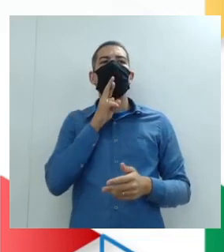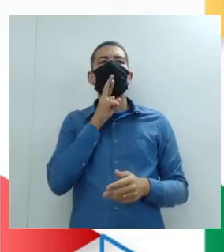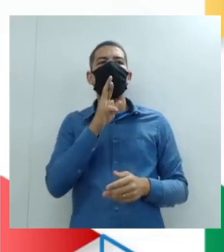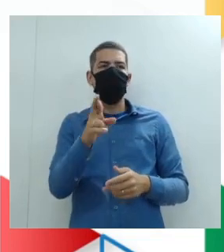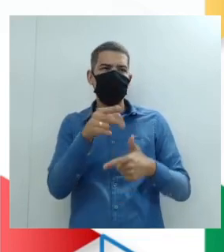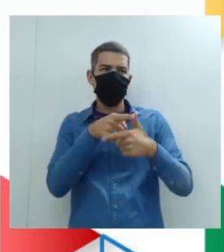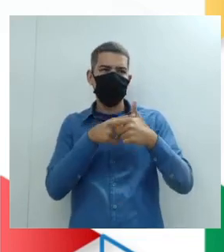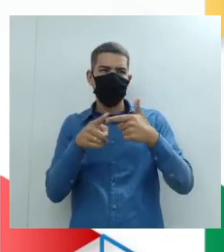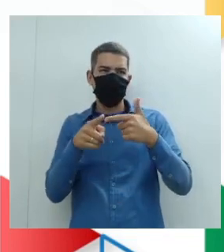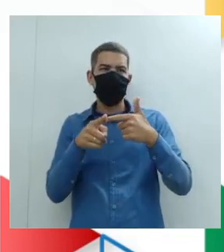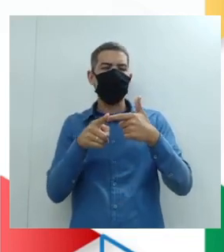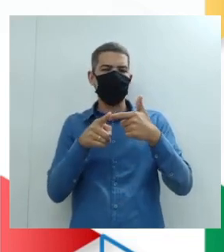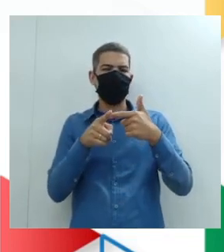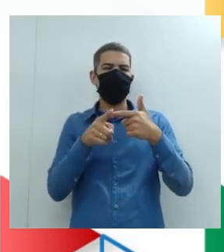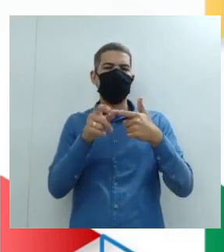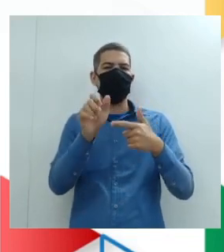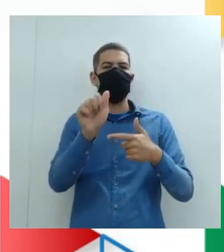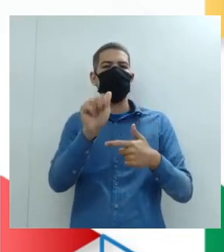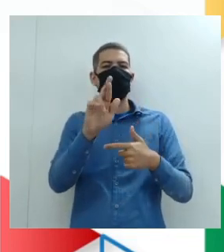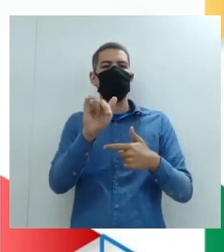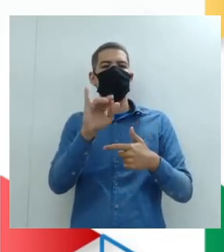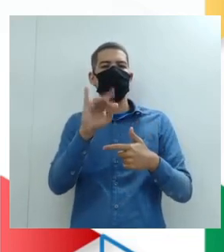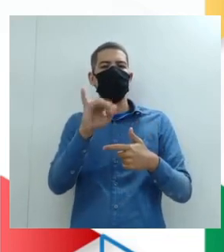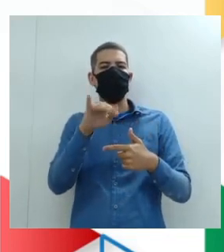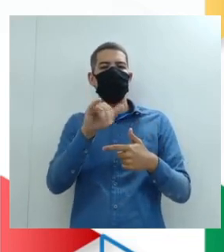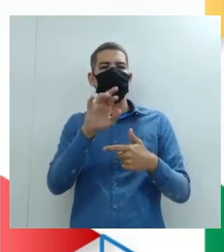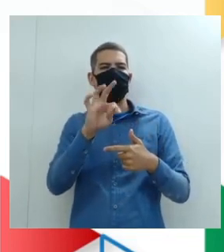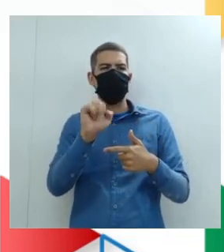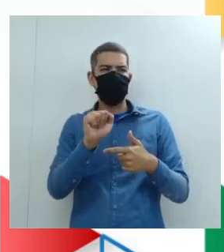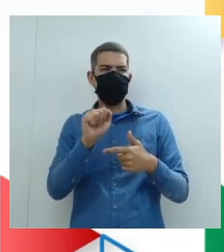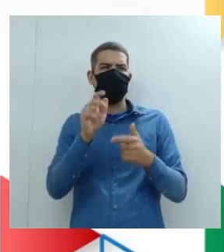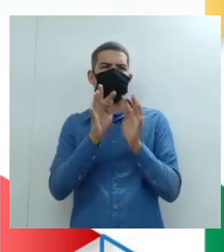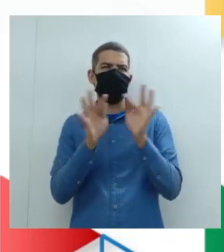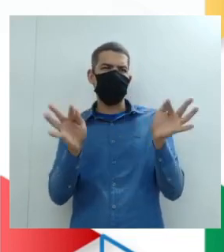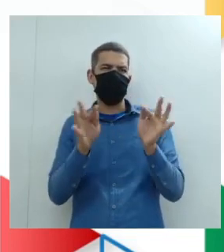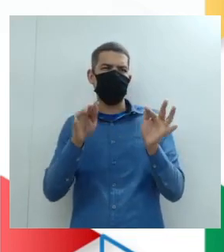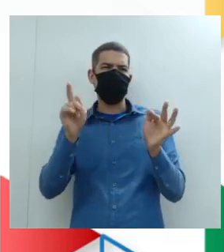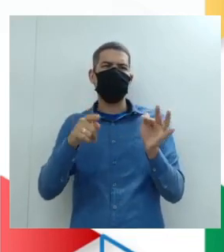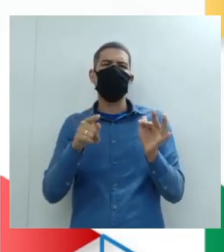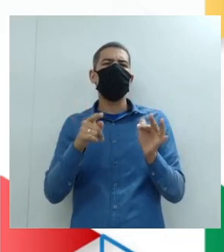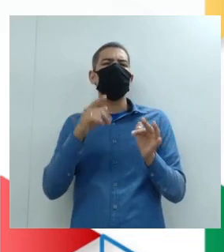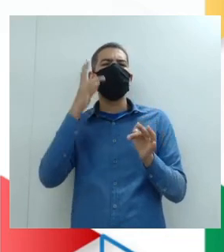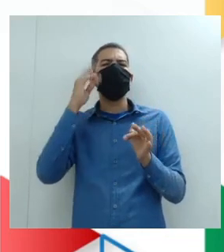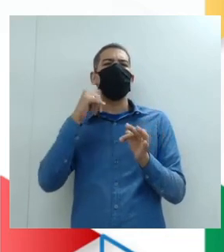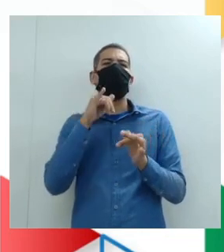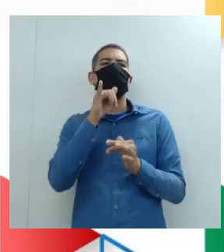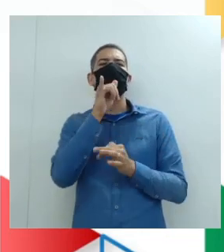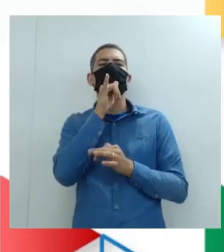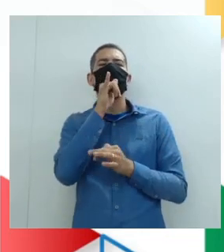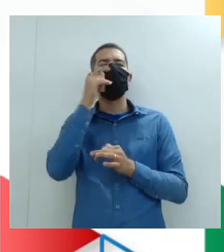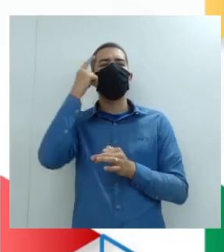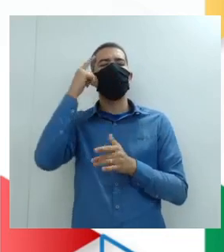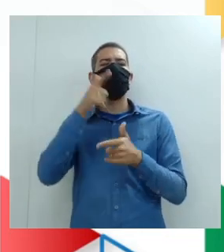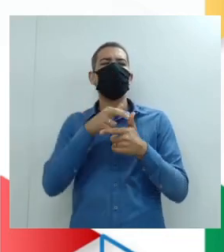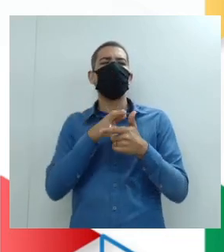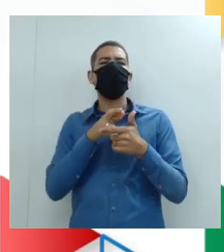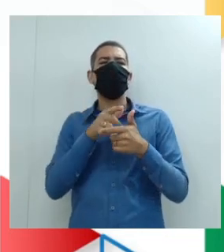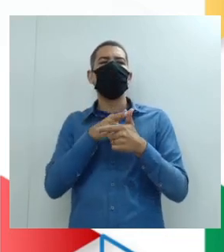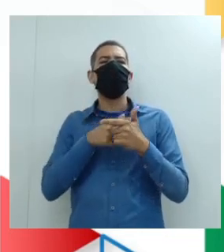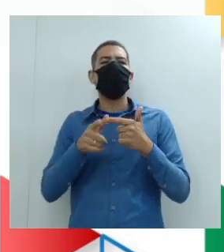divisão aritmética simples. E aí eu posso usar, ela está lá no quociente, você lembra daquela regra de divisão,